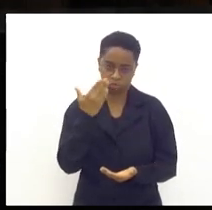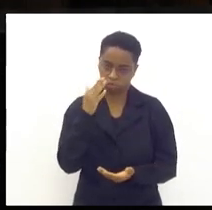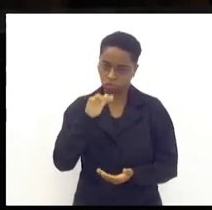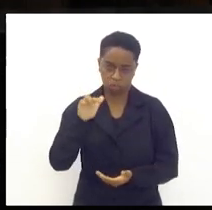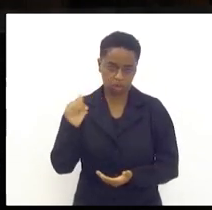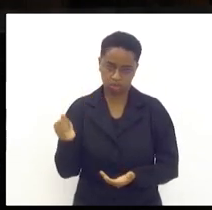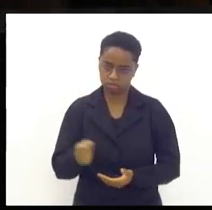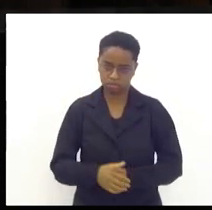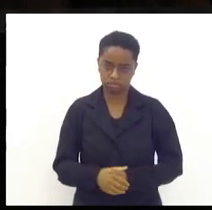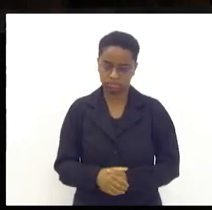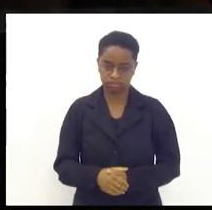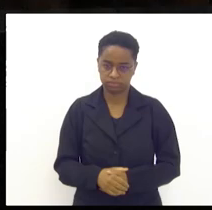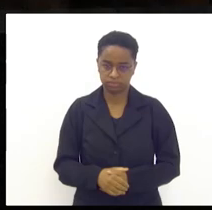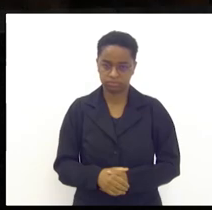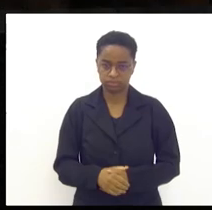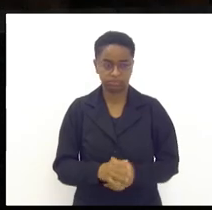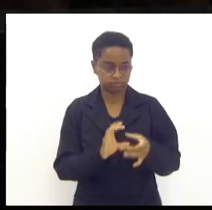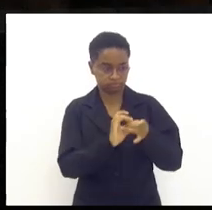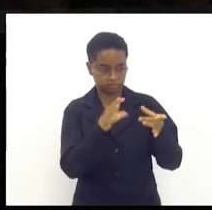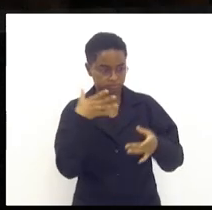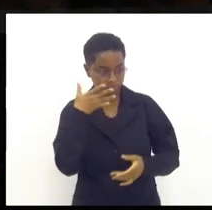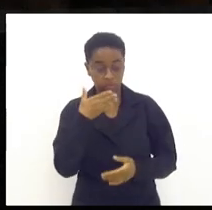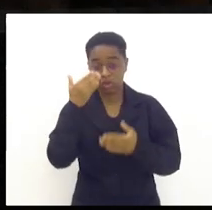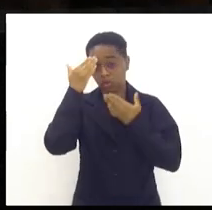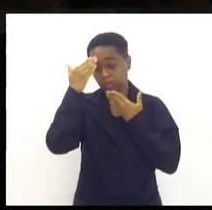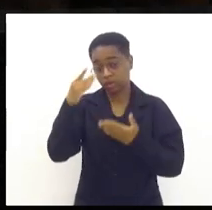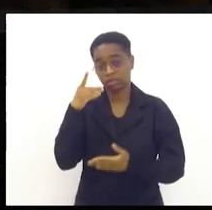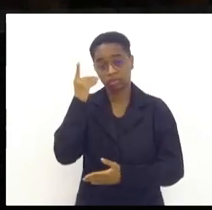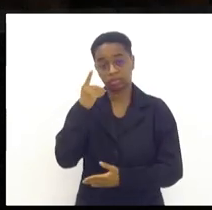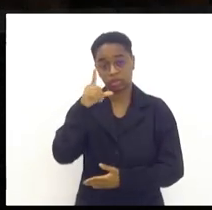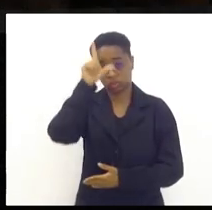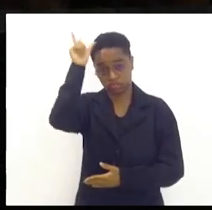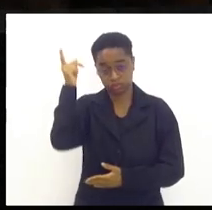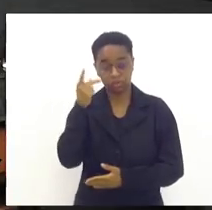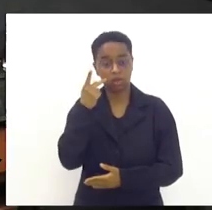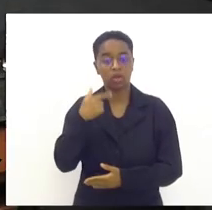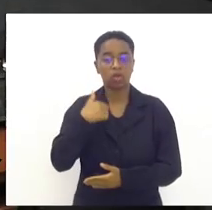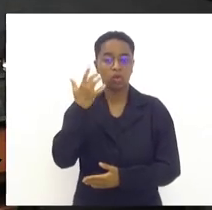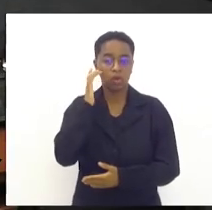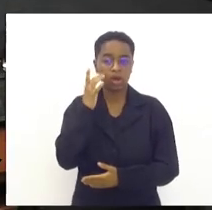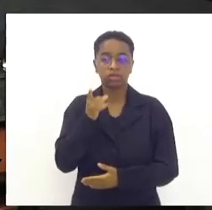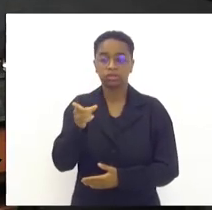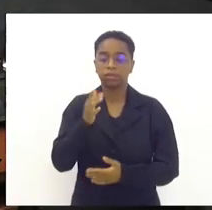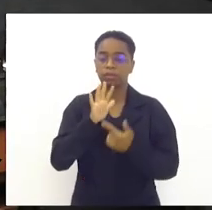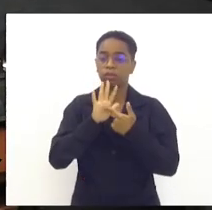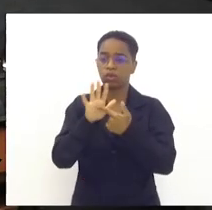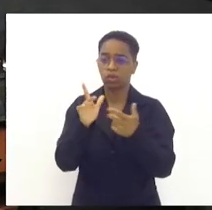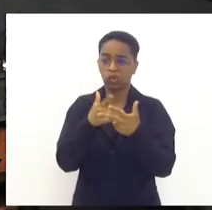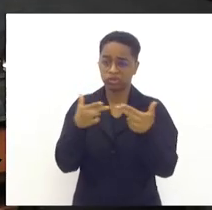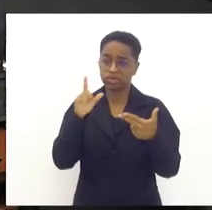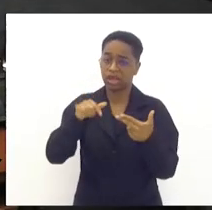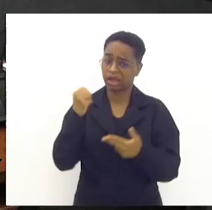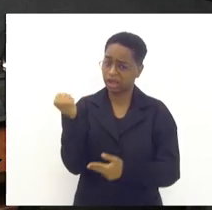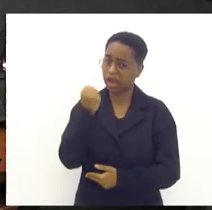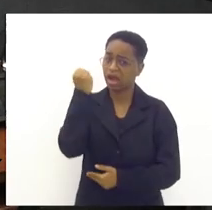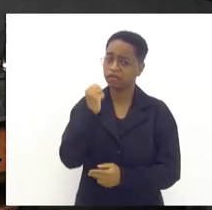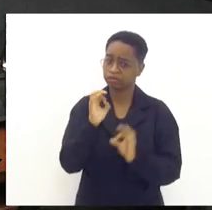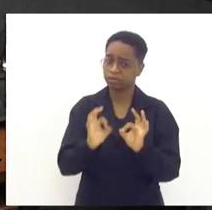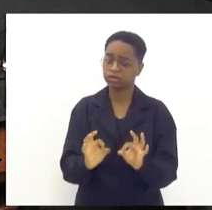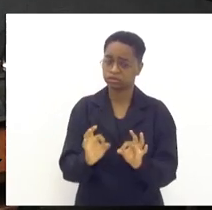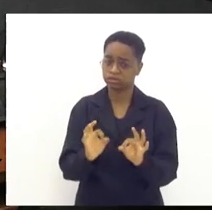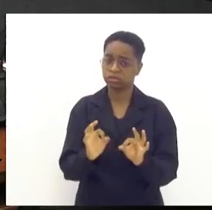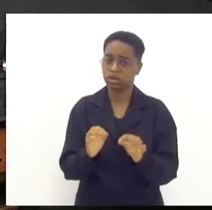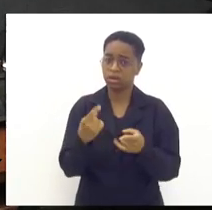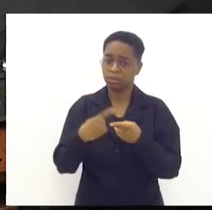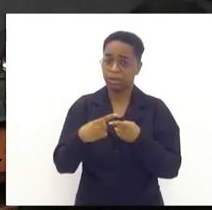senhor presidente. Obrigada, deputado Luiz Paulo. Acho que o nobre deputado Luiz Paulo levanta aqui é gravíssimo. Então,